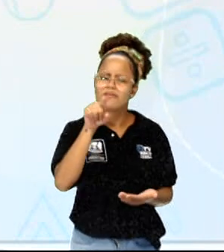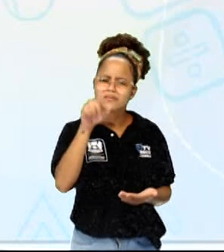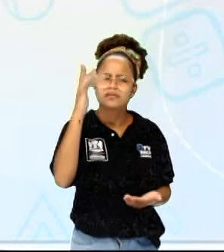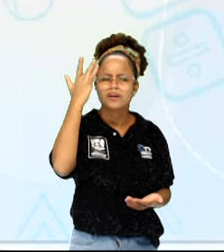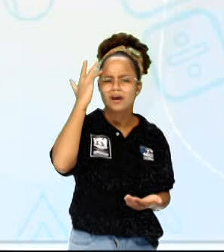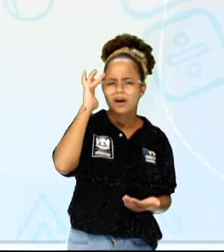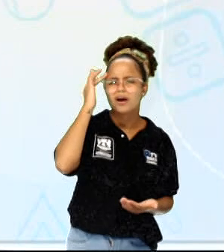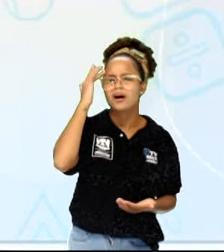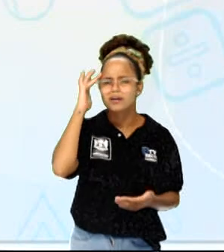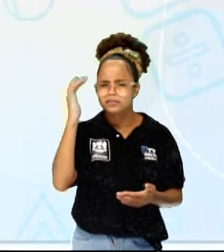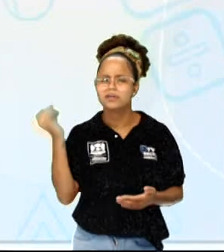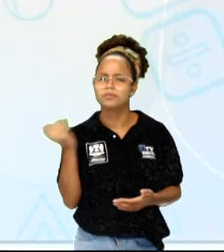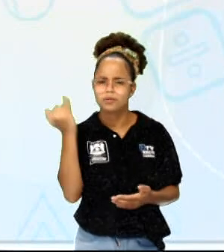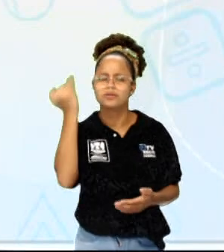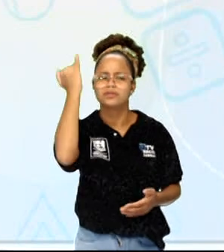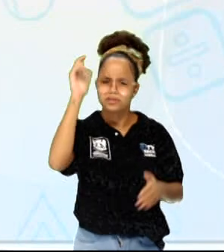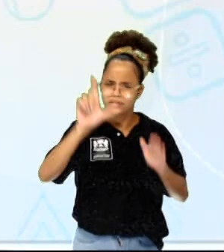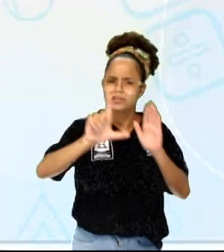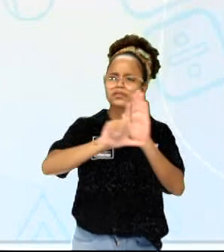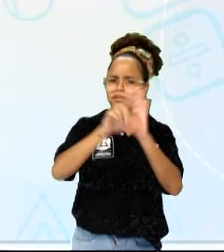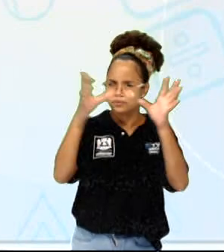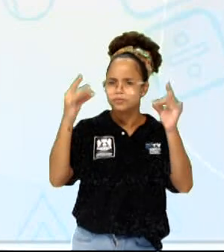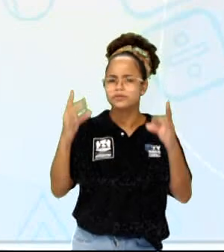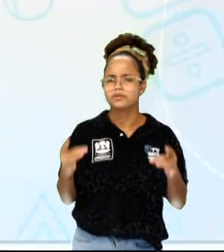são importantes e por quê?